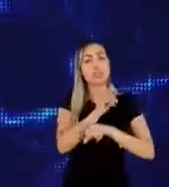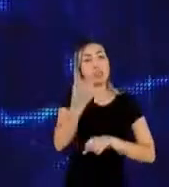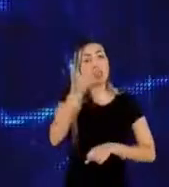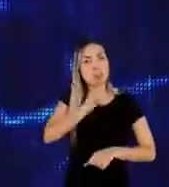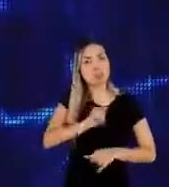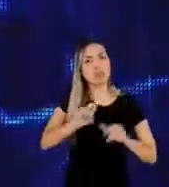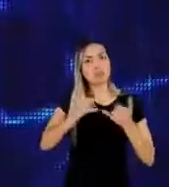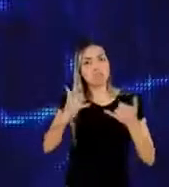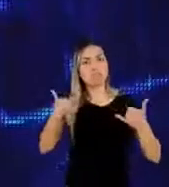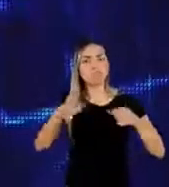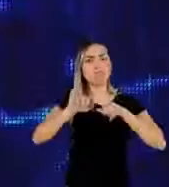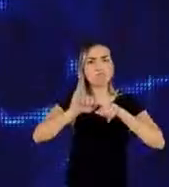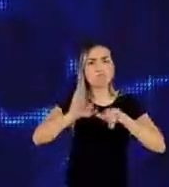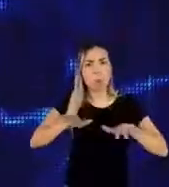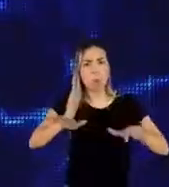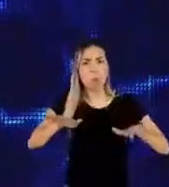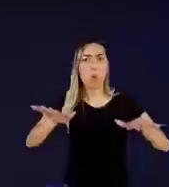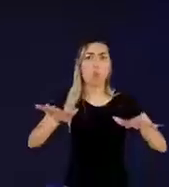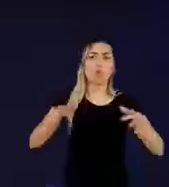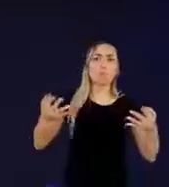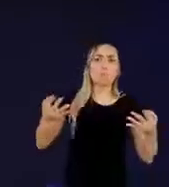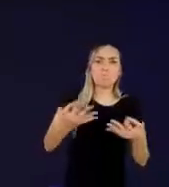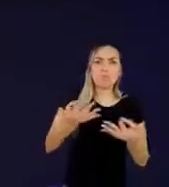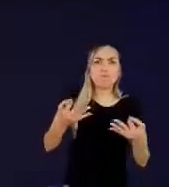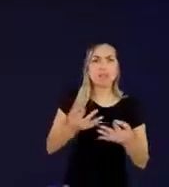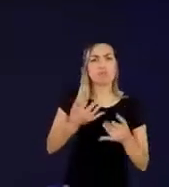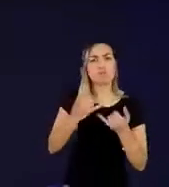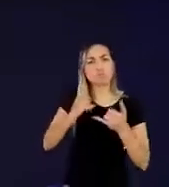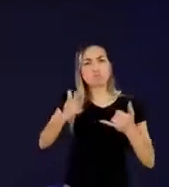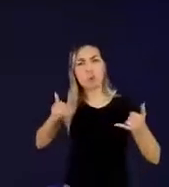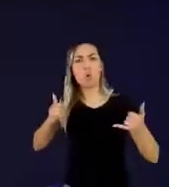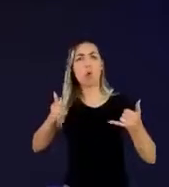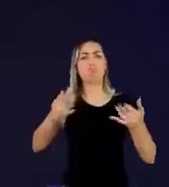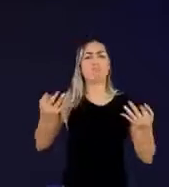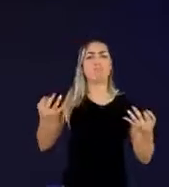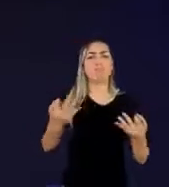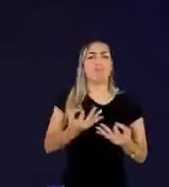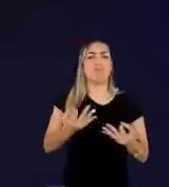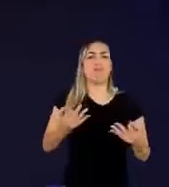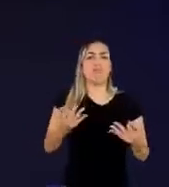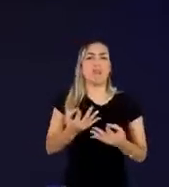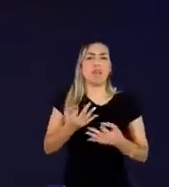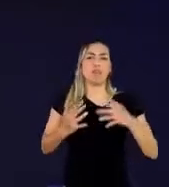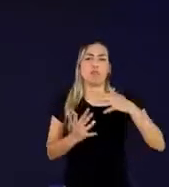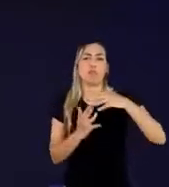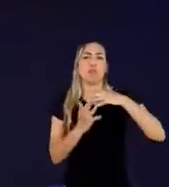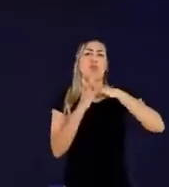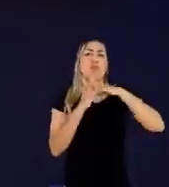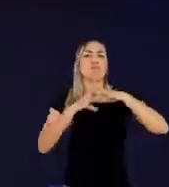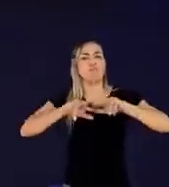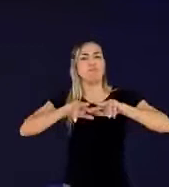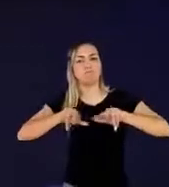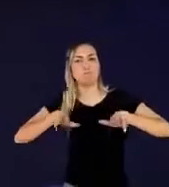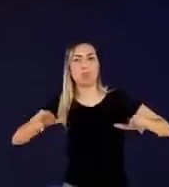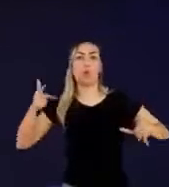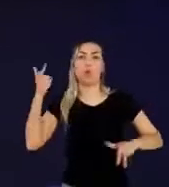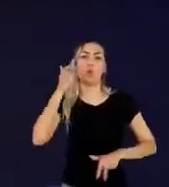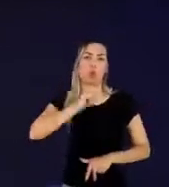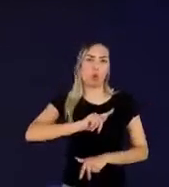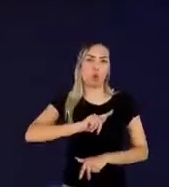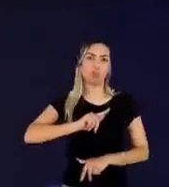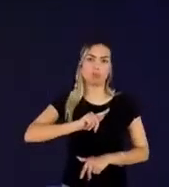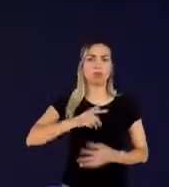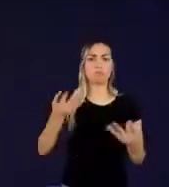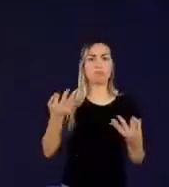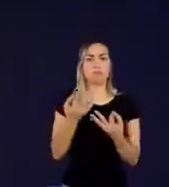energia com uma fonte e com uma matriz cada vez mais diversificada e cada vez mais intermitente, como